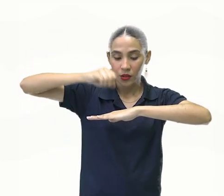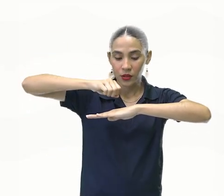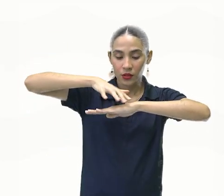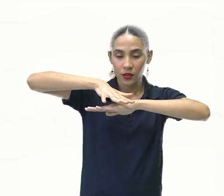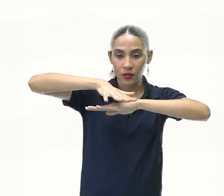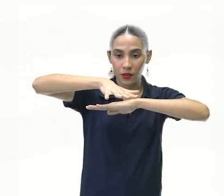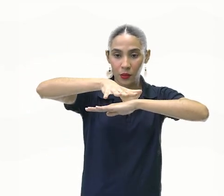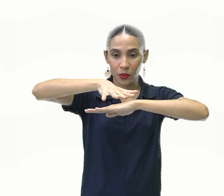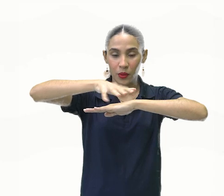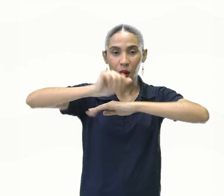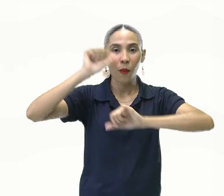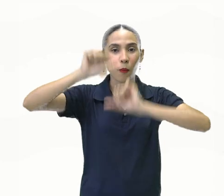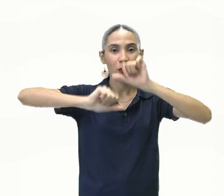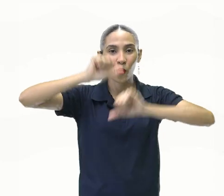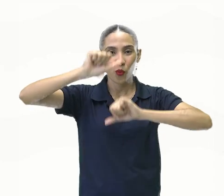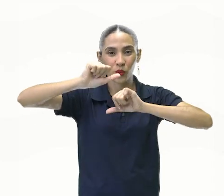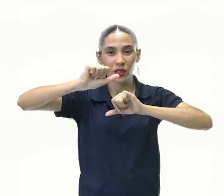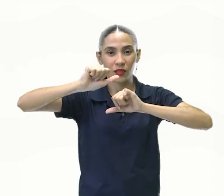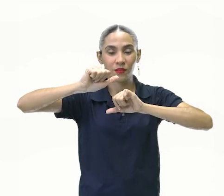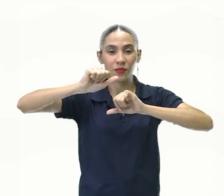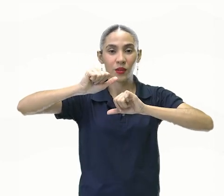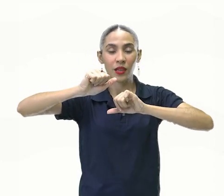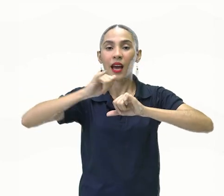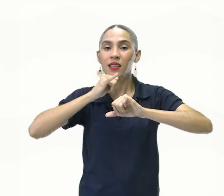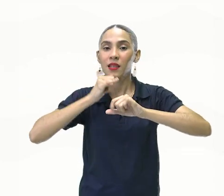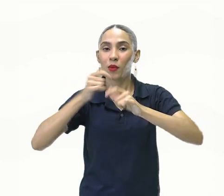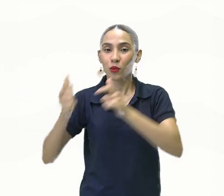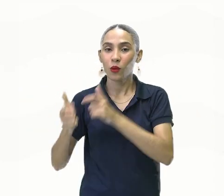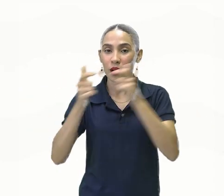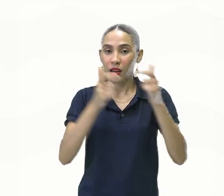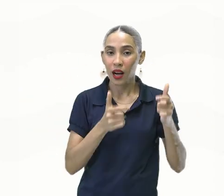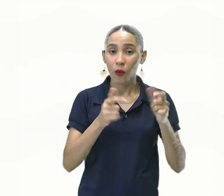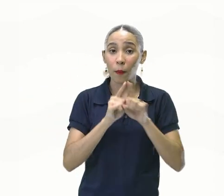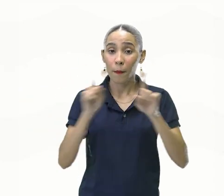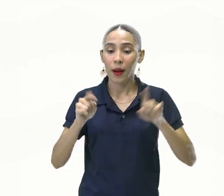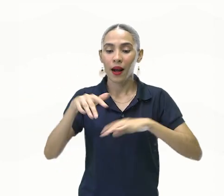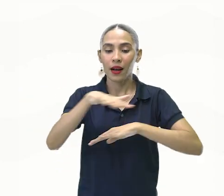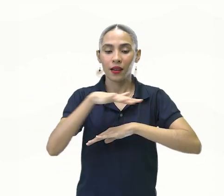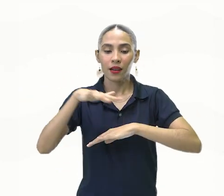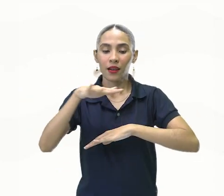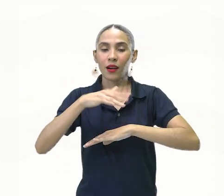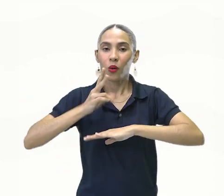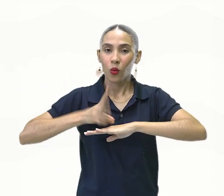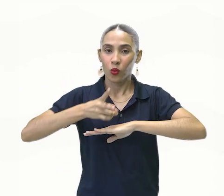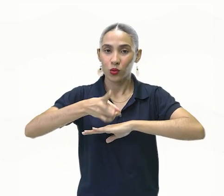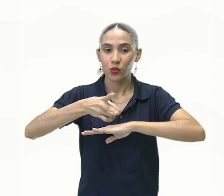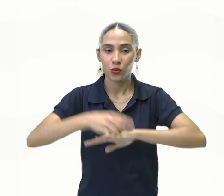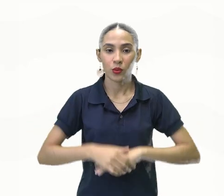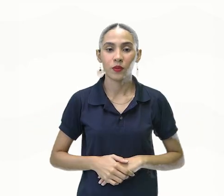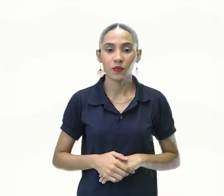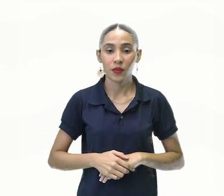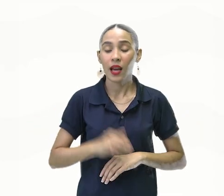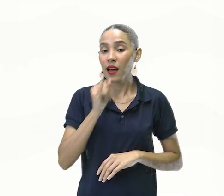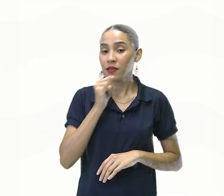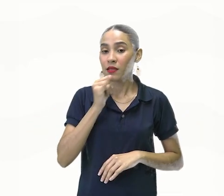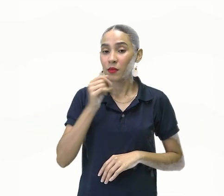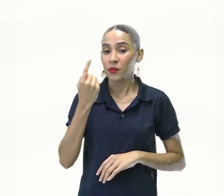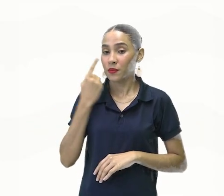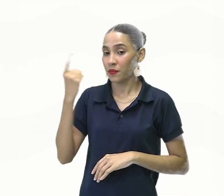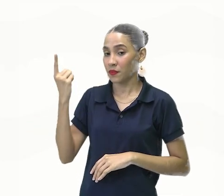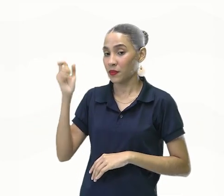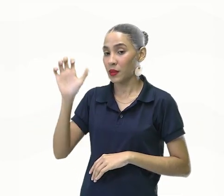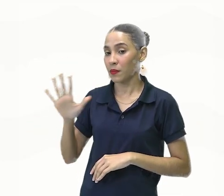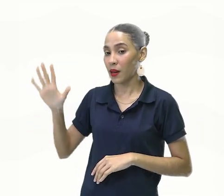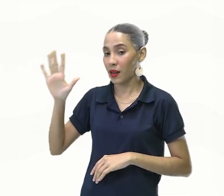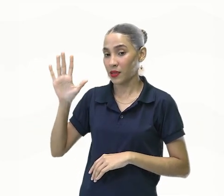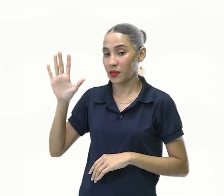e muda a direção ou o sentido, mas ela continua no mesmo meio de propagação, como